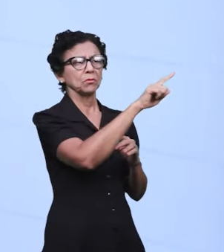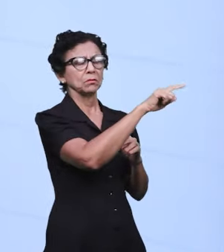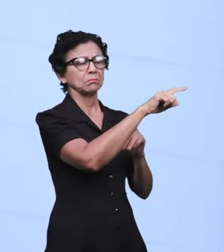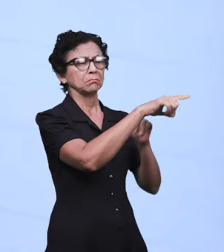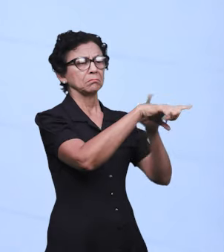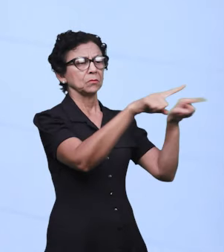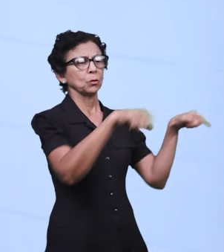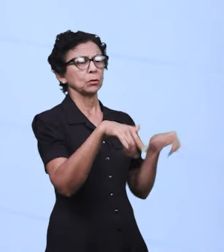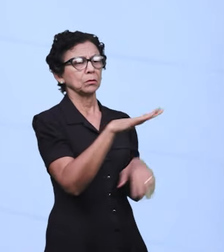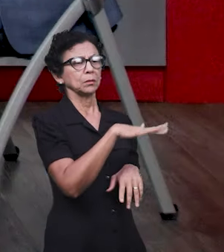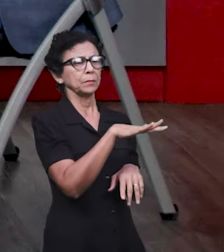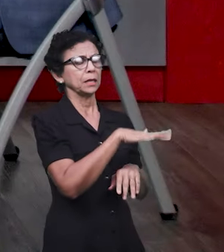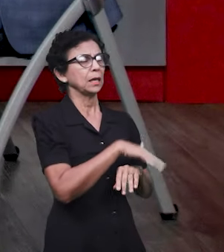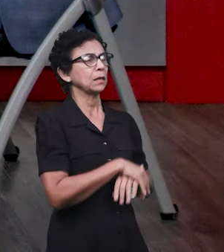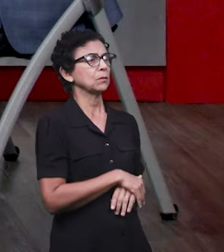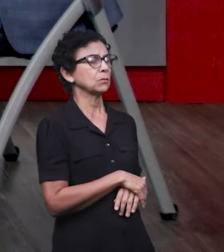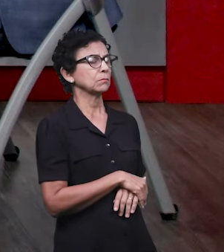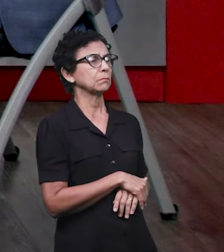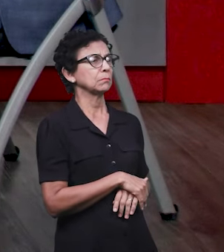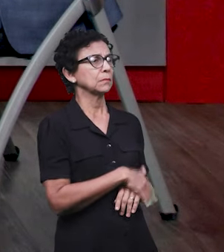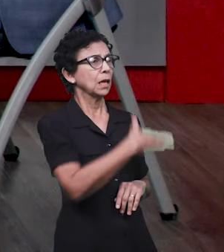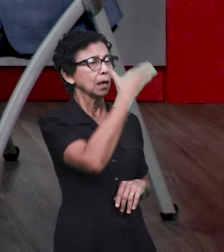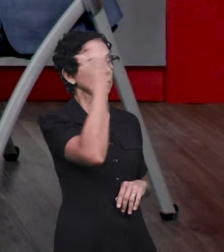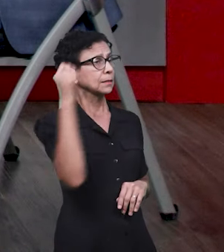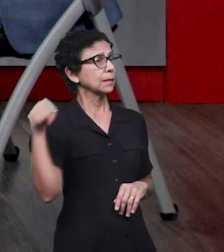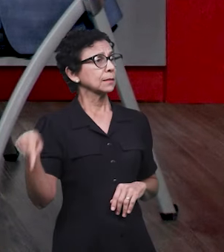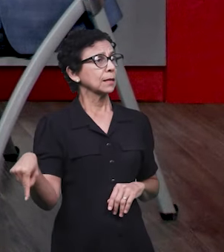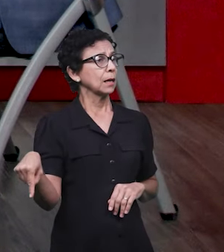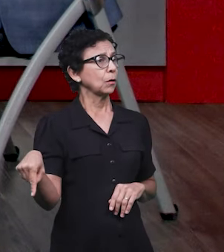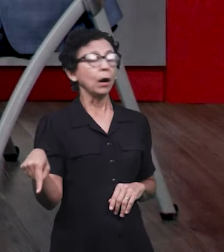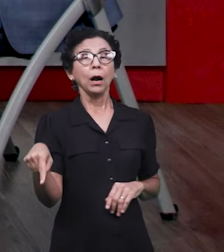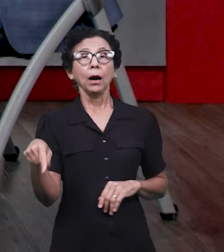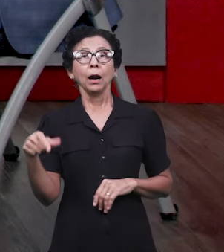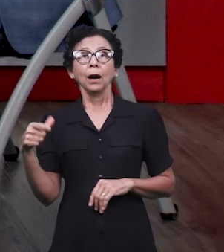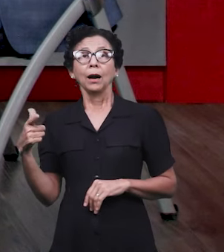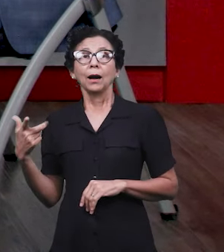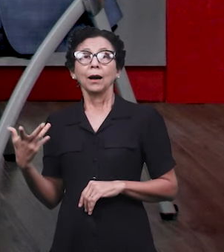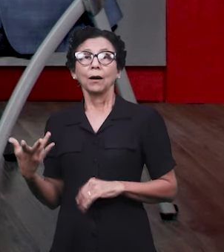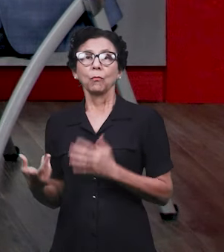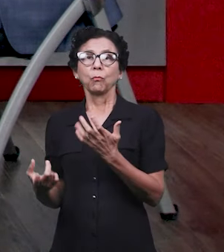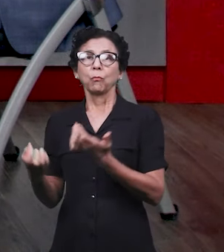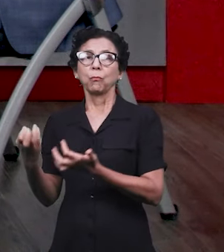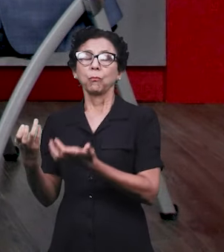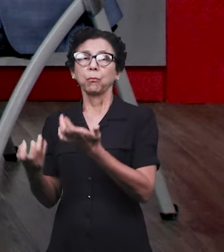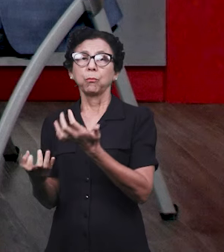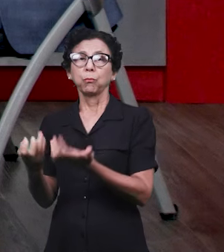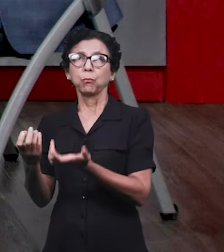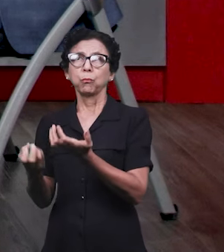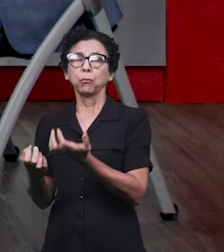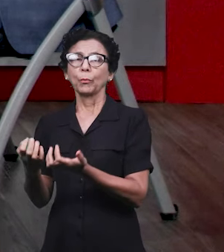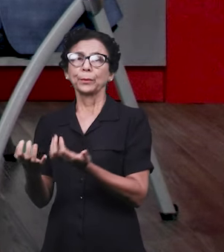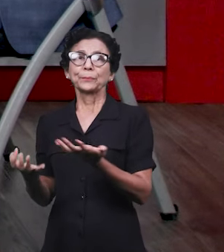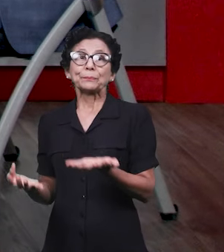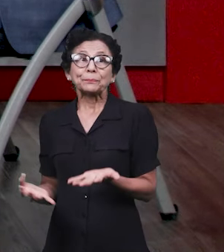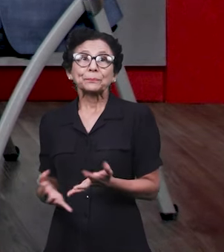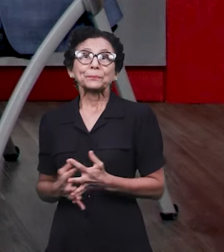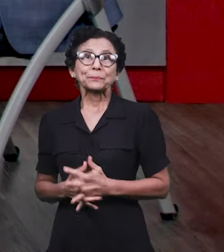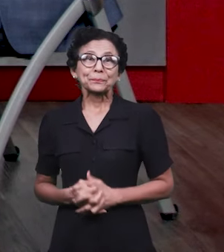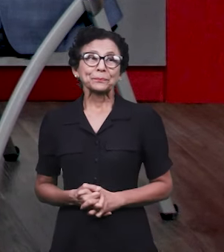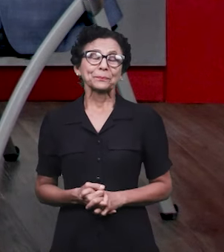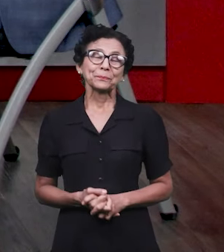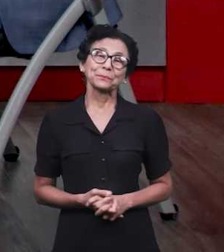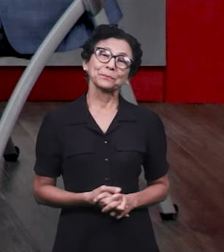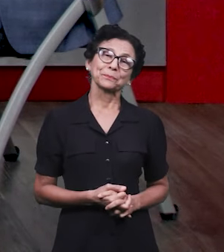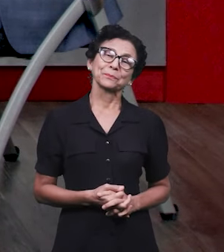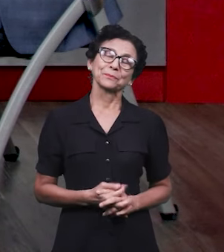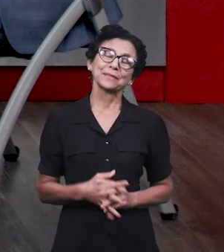por esquecimento. Então, embora, né, o idoso ele queira, né, morar